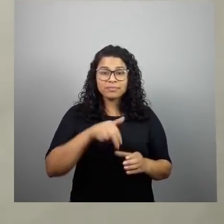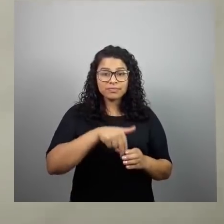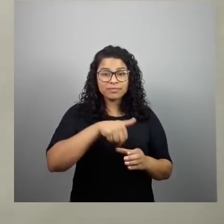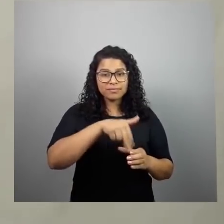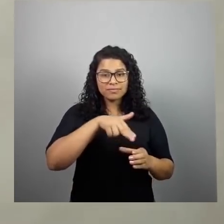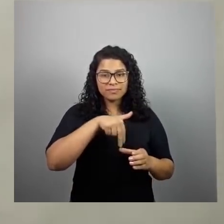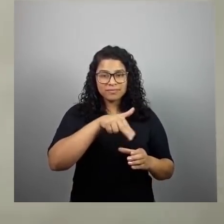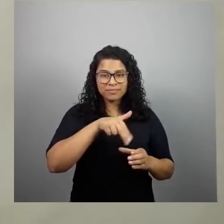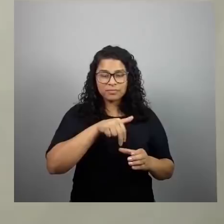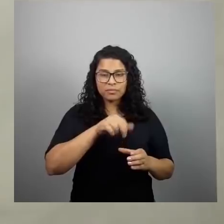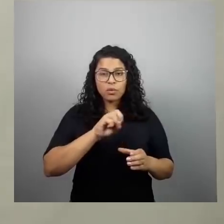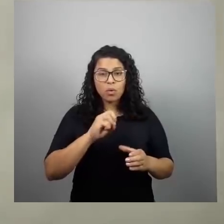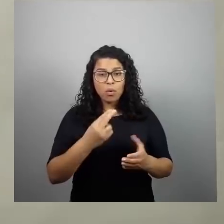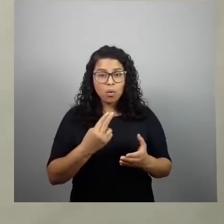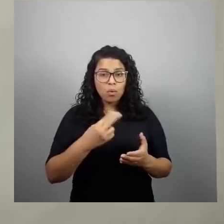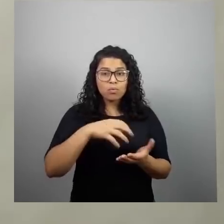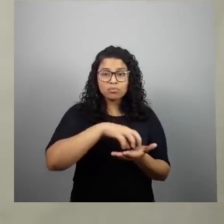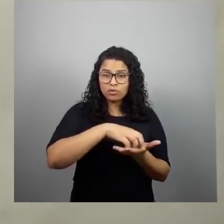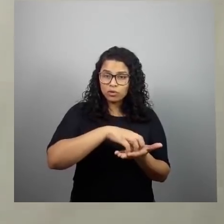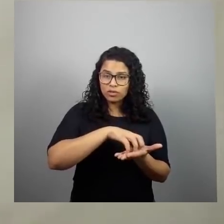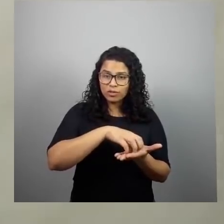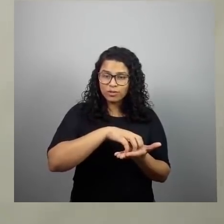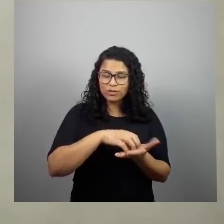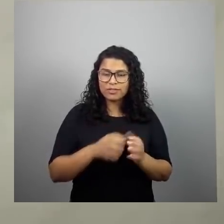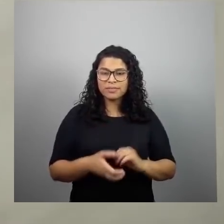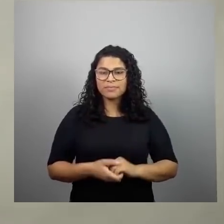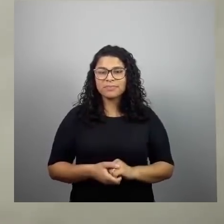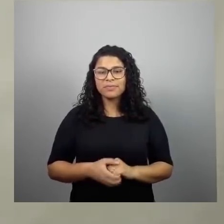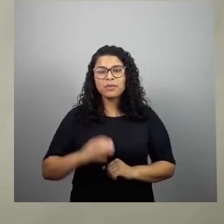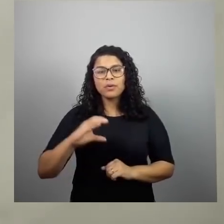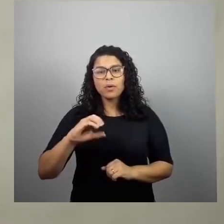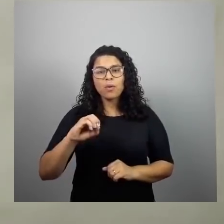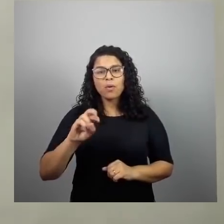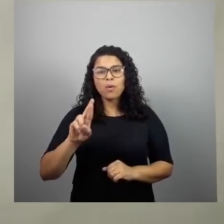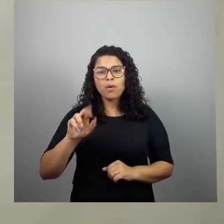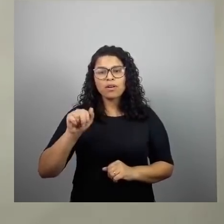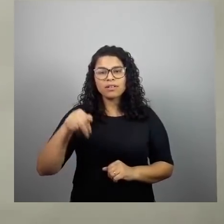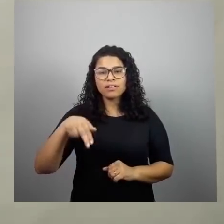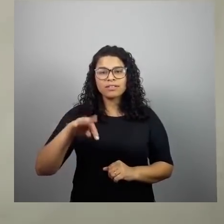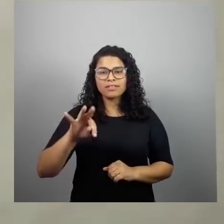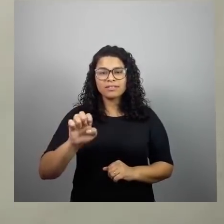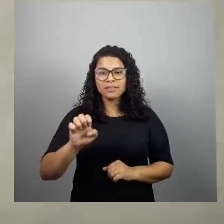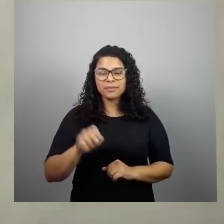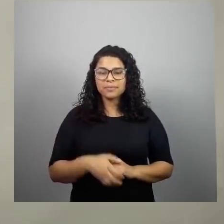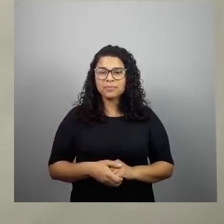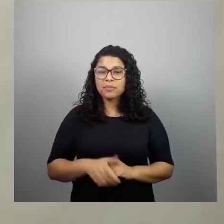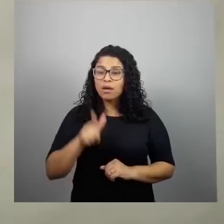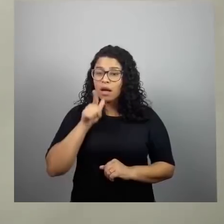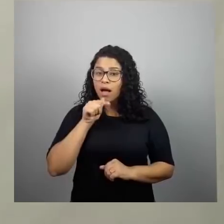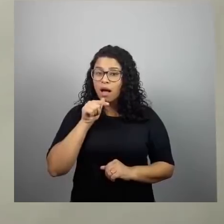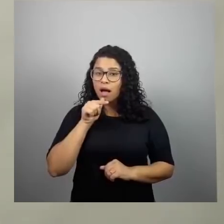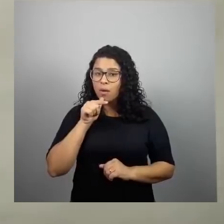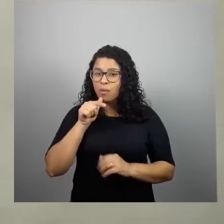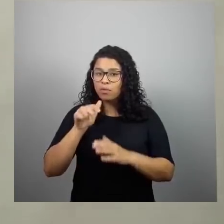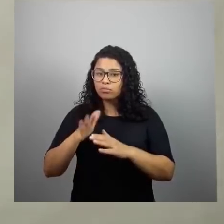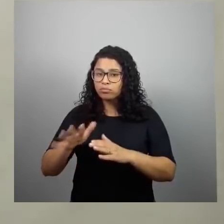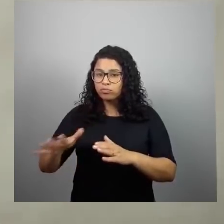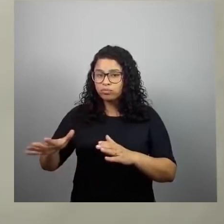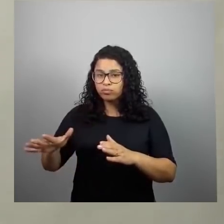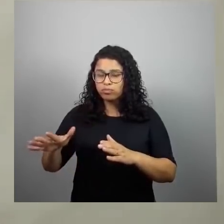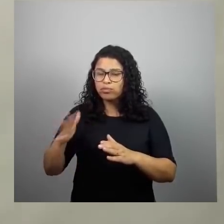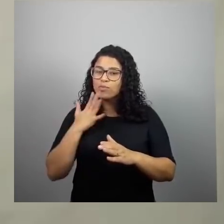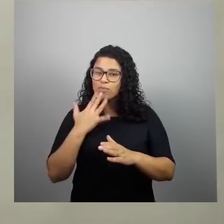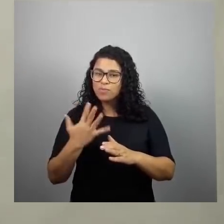tinta guache, ou pode ser gelatina ou corante, para que possamos dar apenas